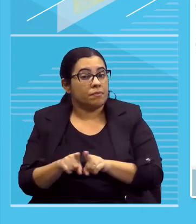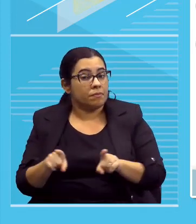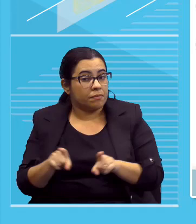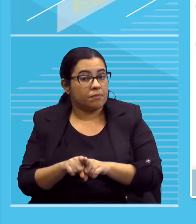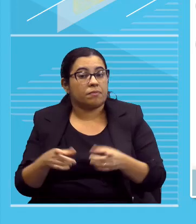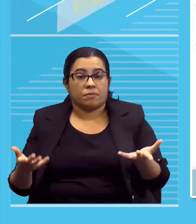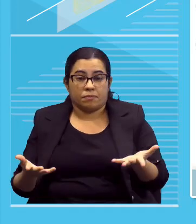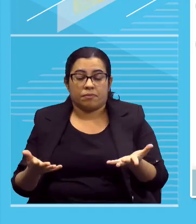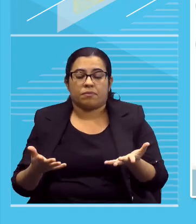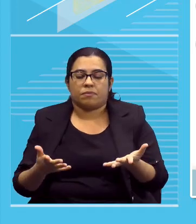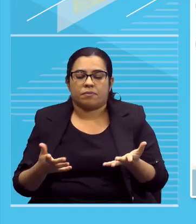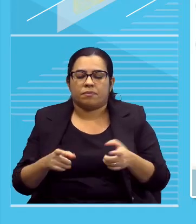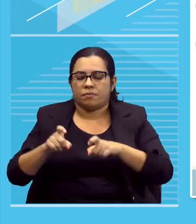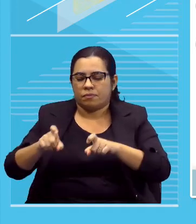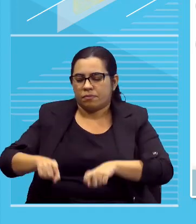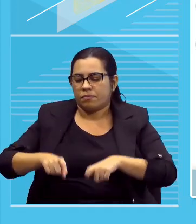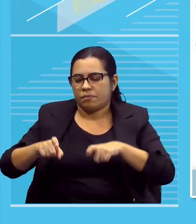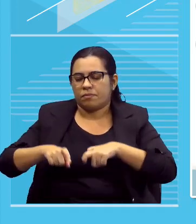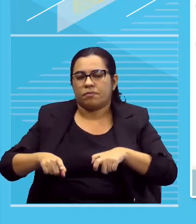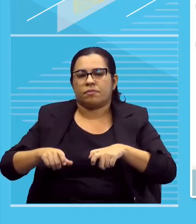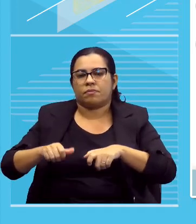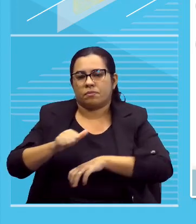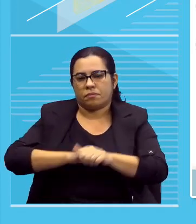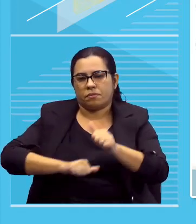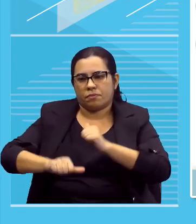agricultura muda o espaço social